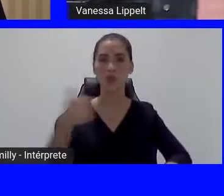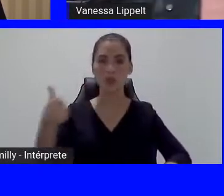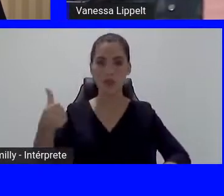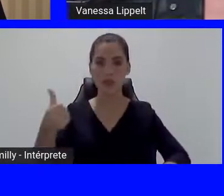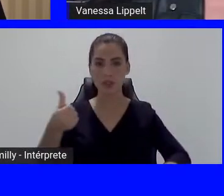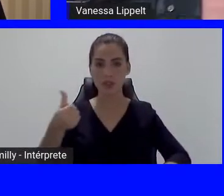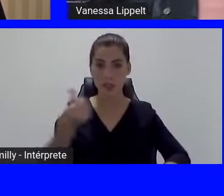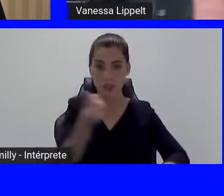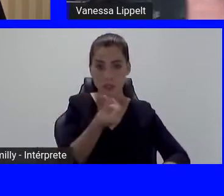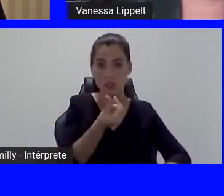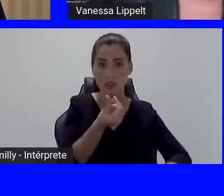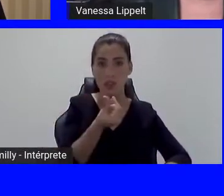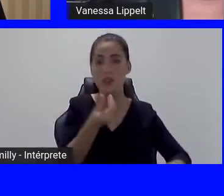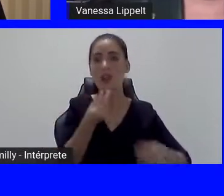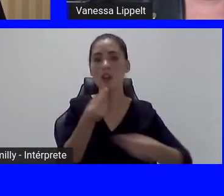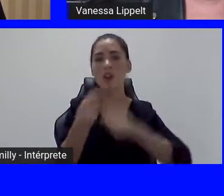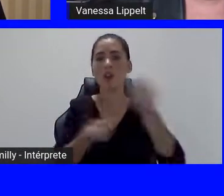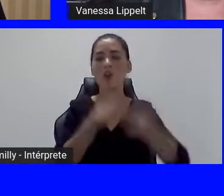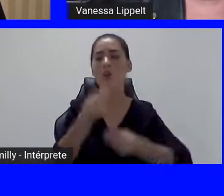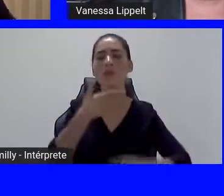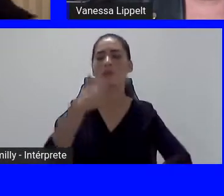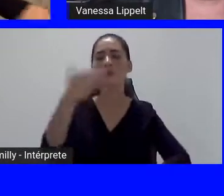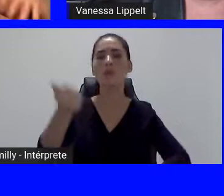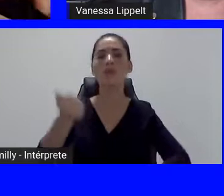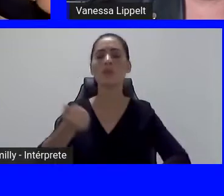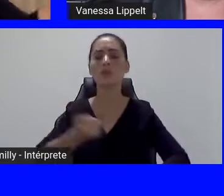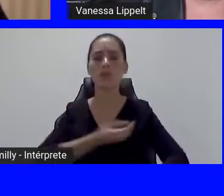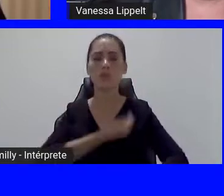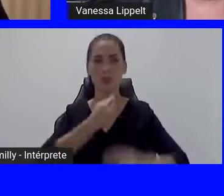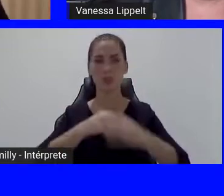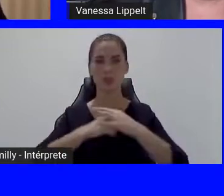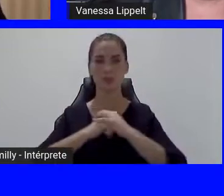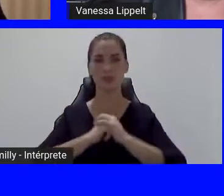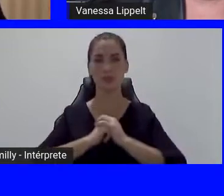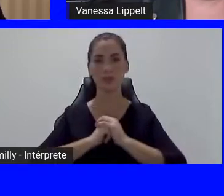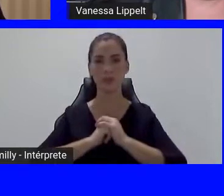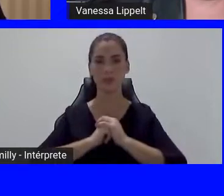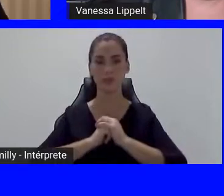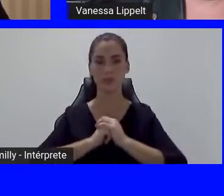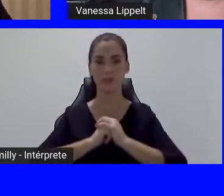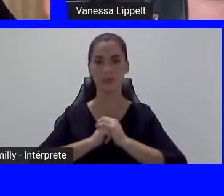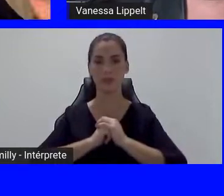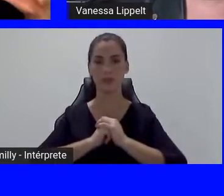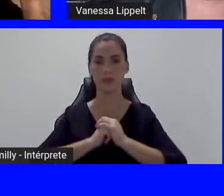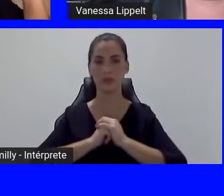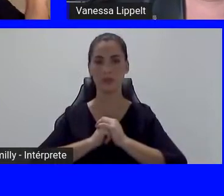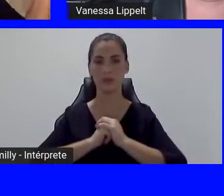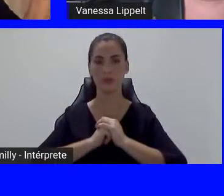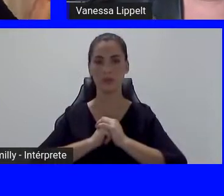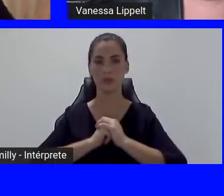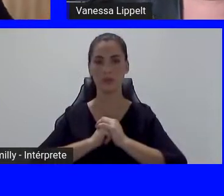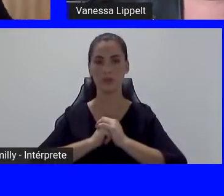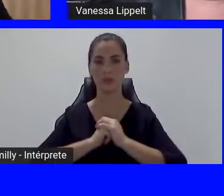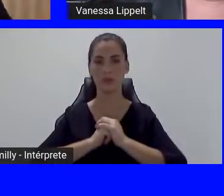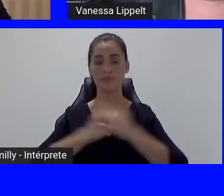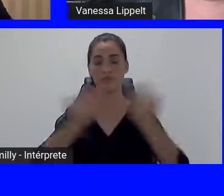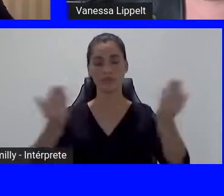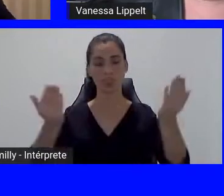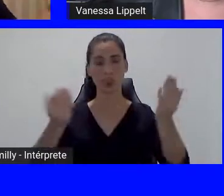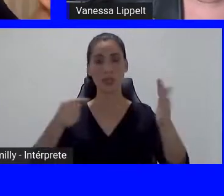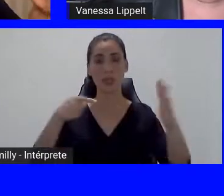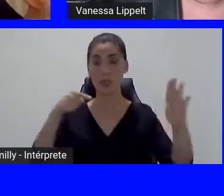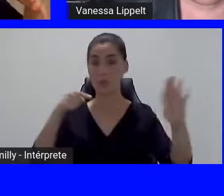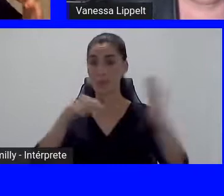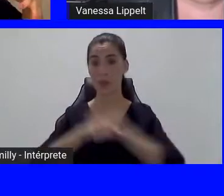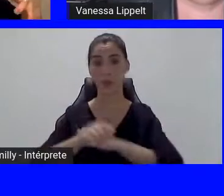tais melhorias de vida? Bom, eu teria que escrever um livro ou ficar um tempo. Essa pergunta é muito boa.